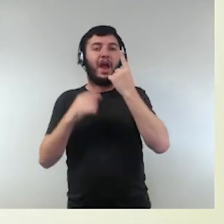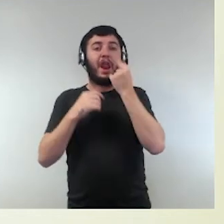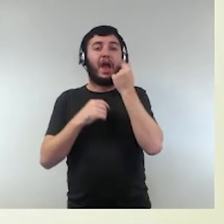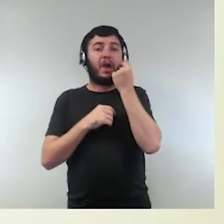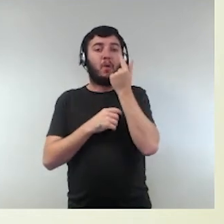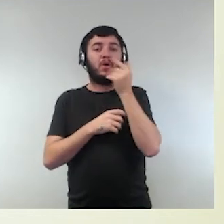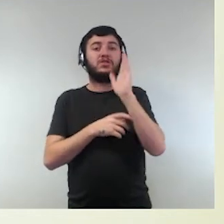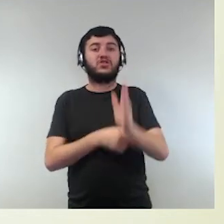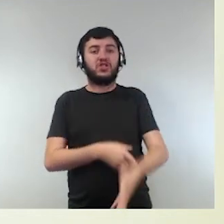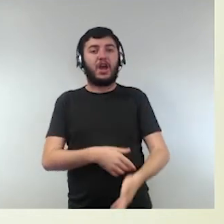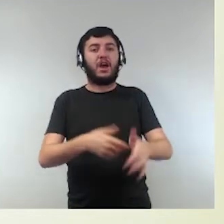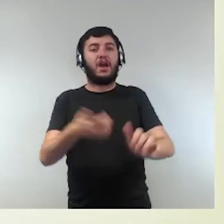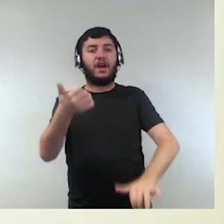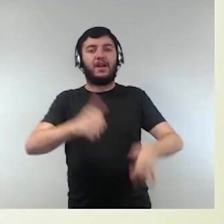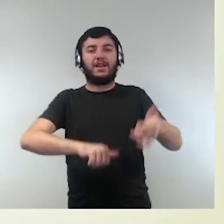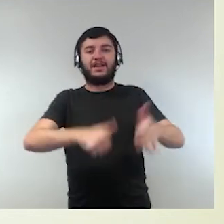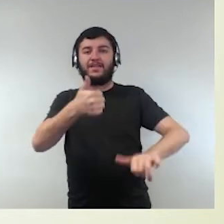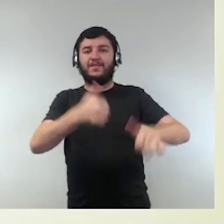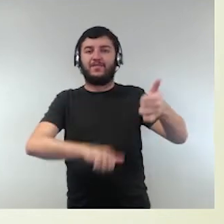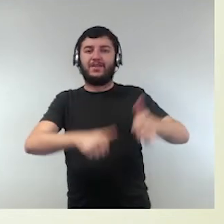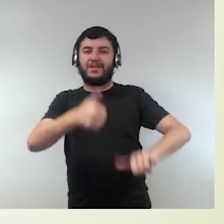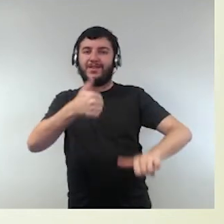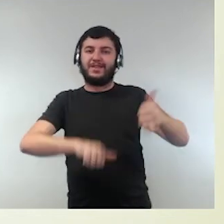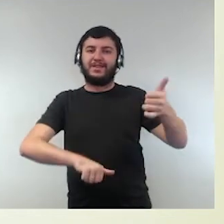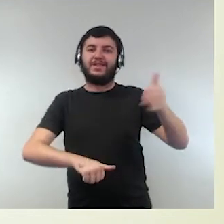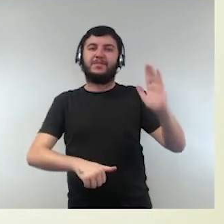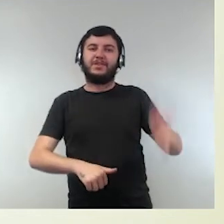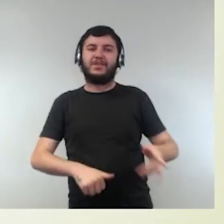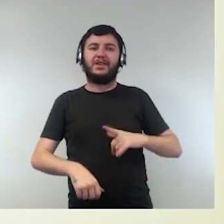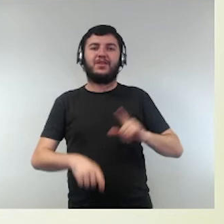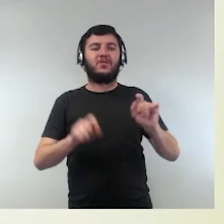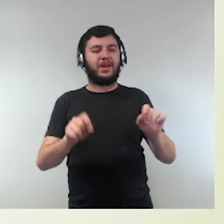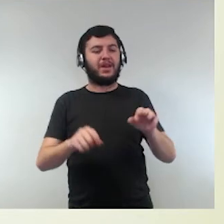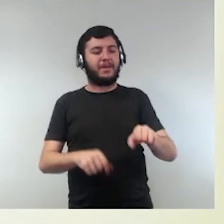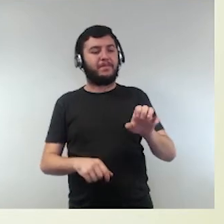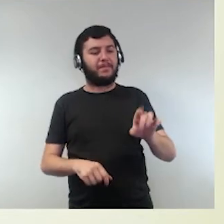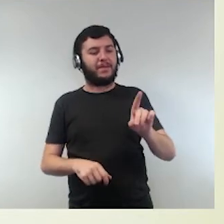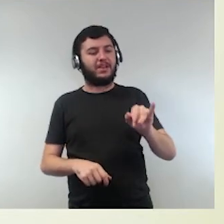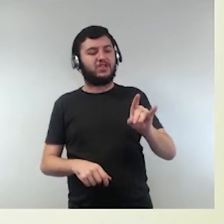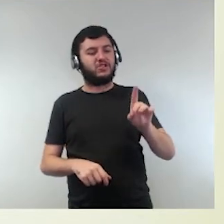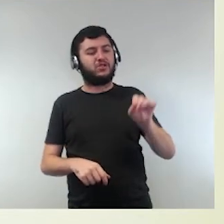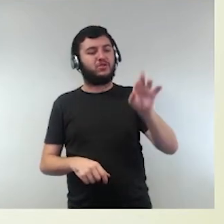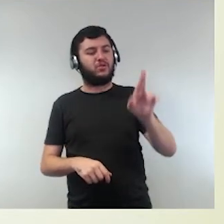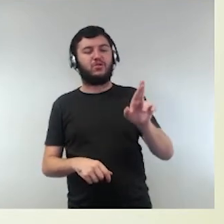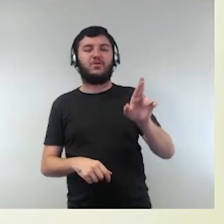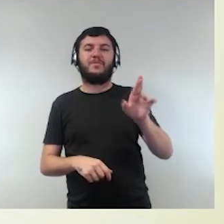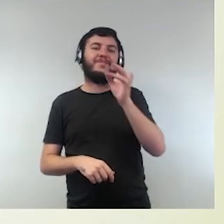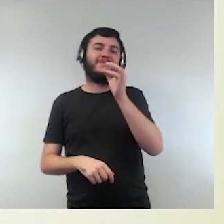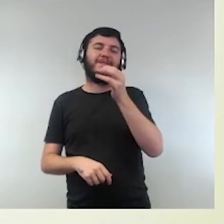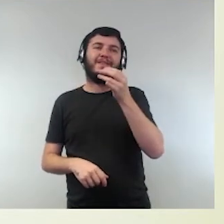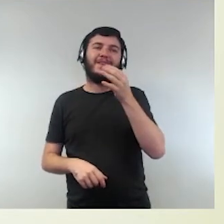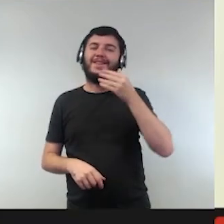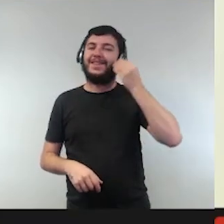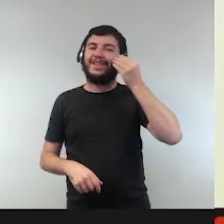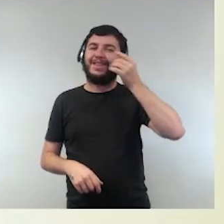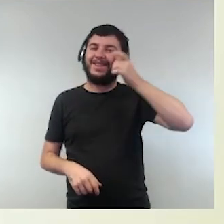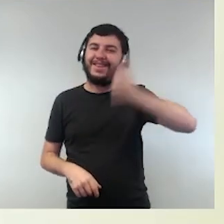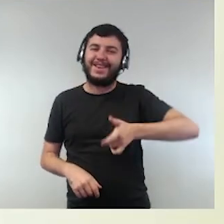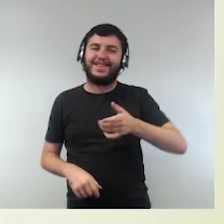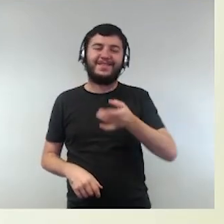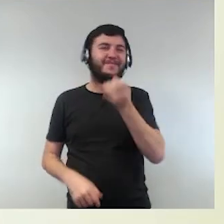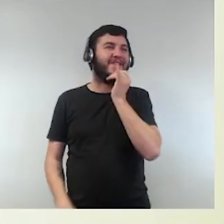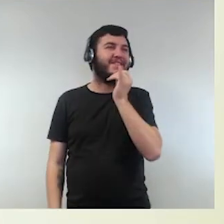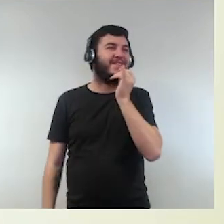avaliação utilizando de medidores muito, muito interessantes, no caso, a